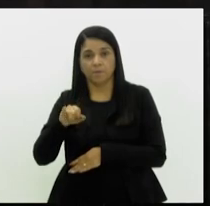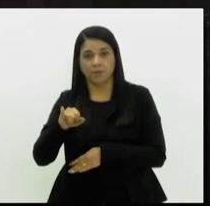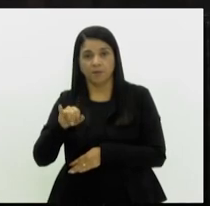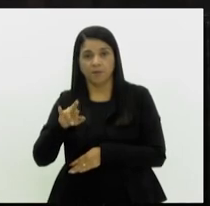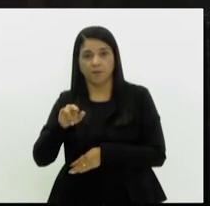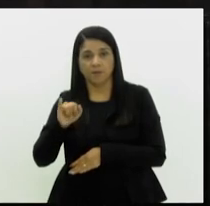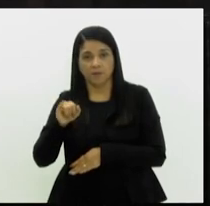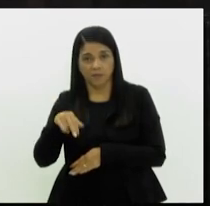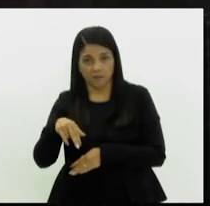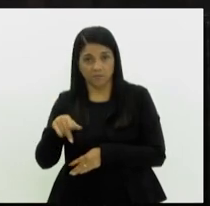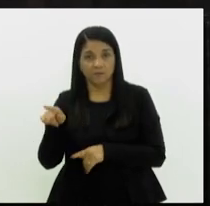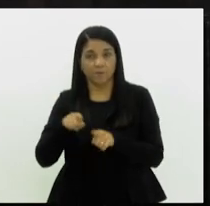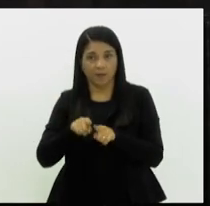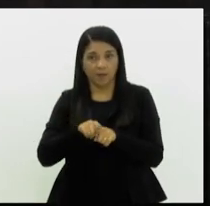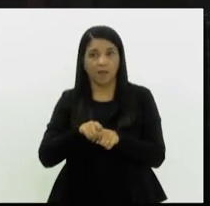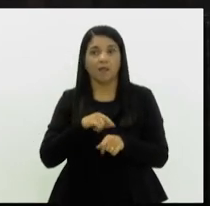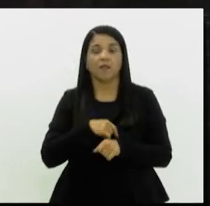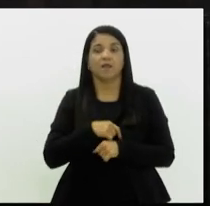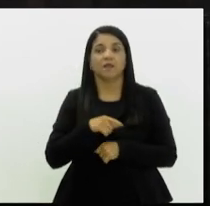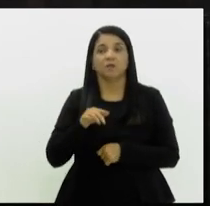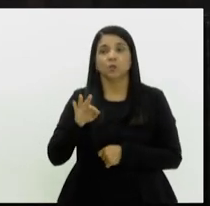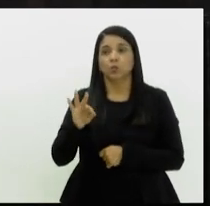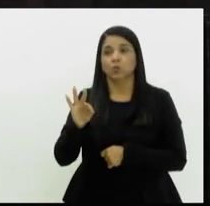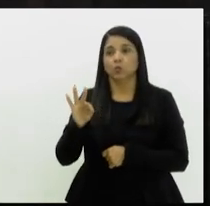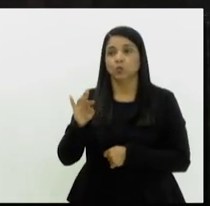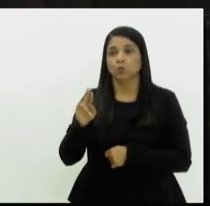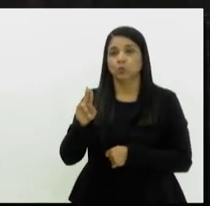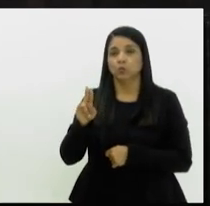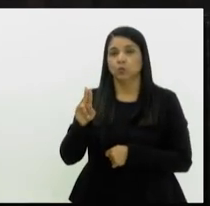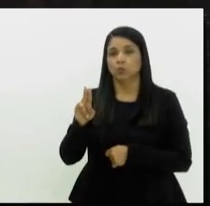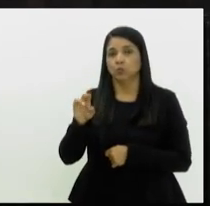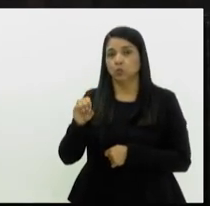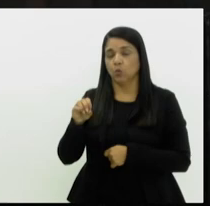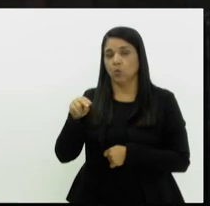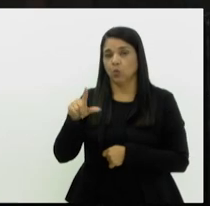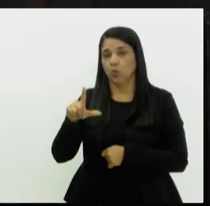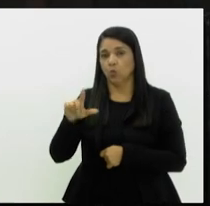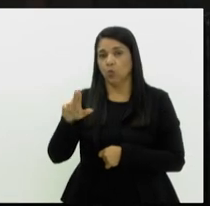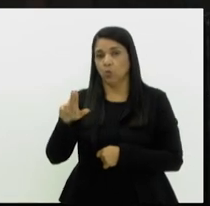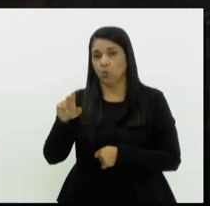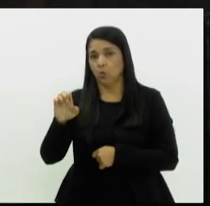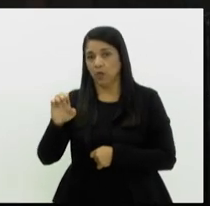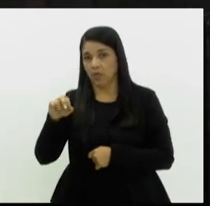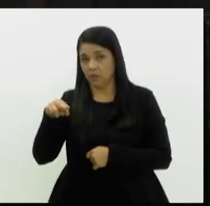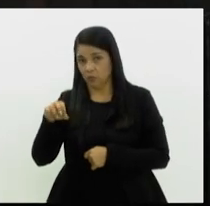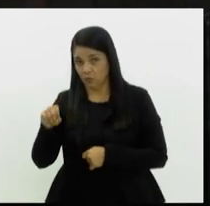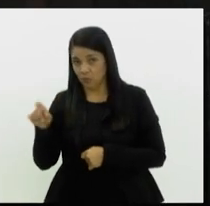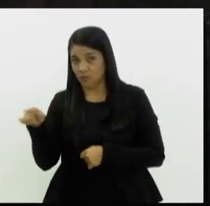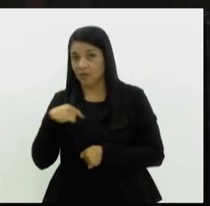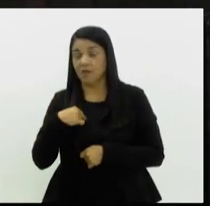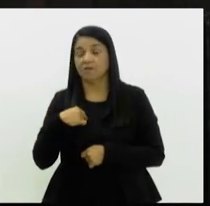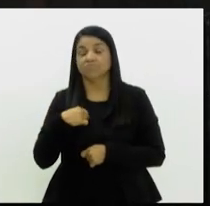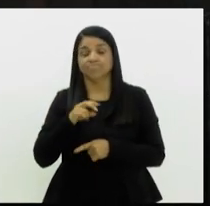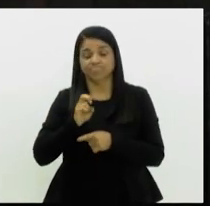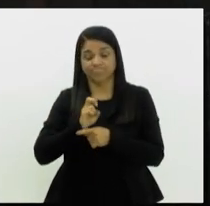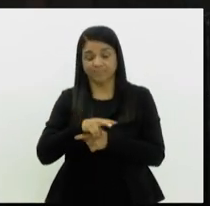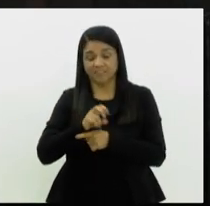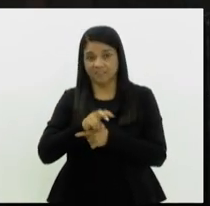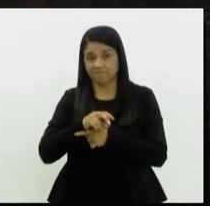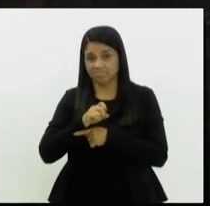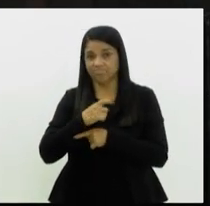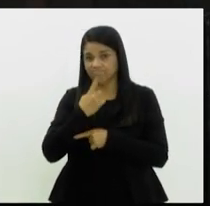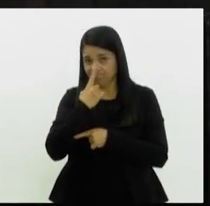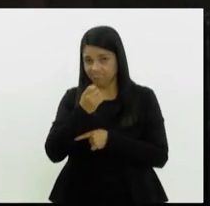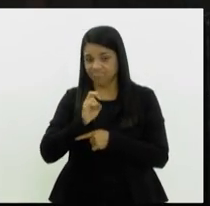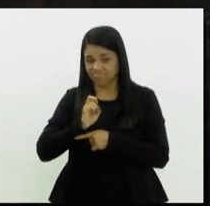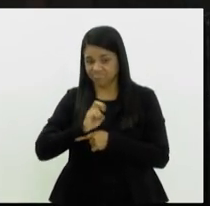a ver com a chuva, mas tem a ver também com o derramamento de um produto químico, mas é mais um desgaste,